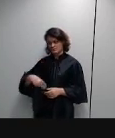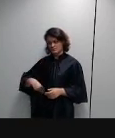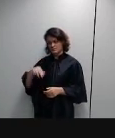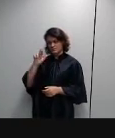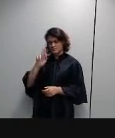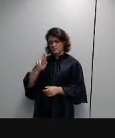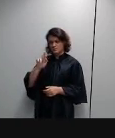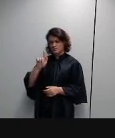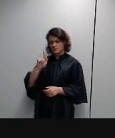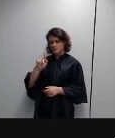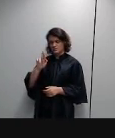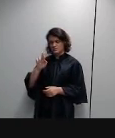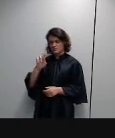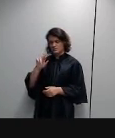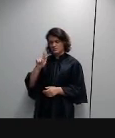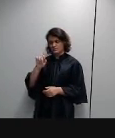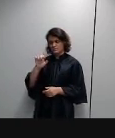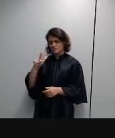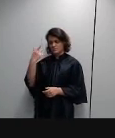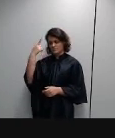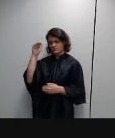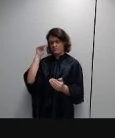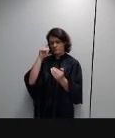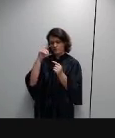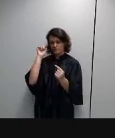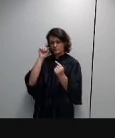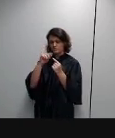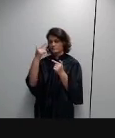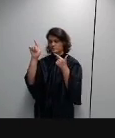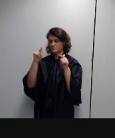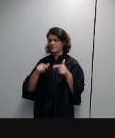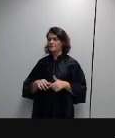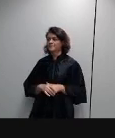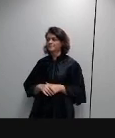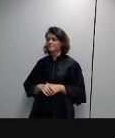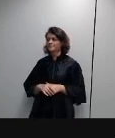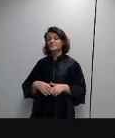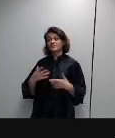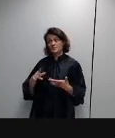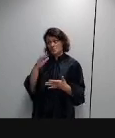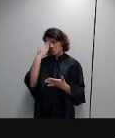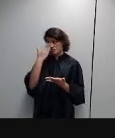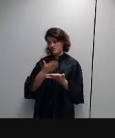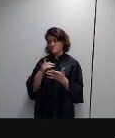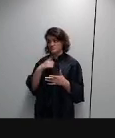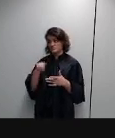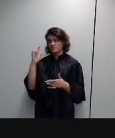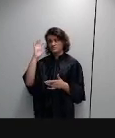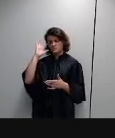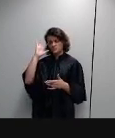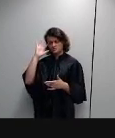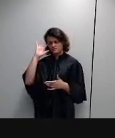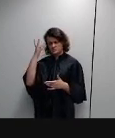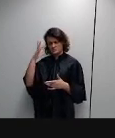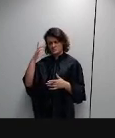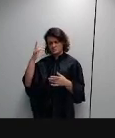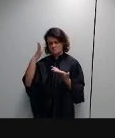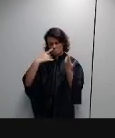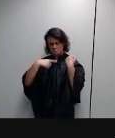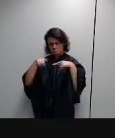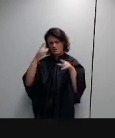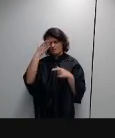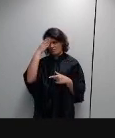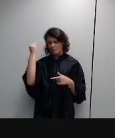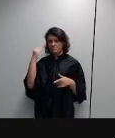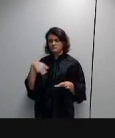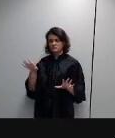pistão inverno eu tenho impressão que deve render super as mudas séries nessa mar e beber no